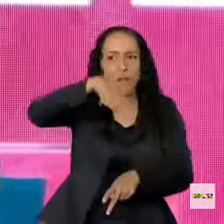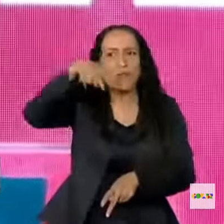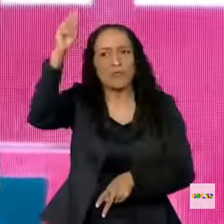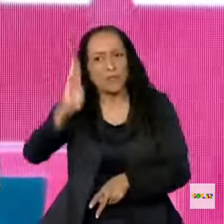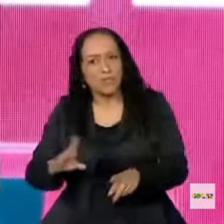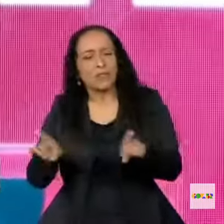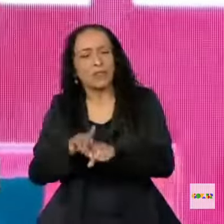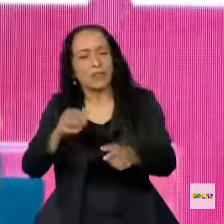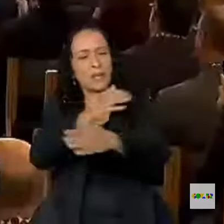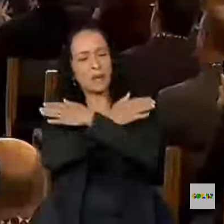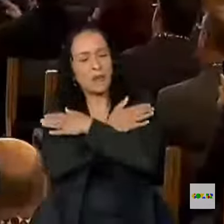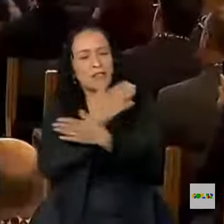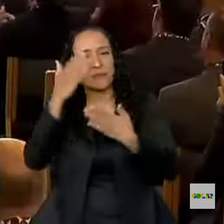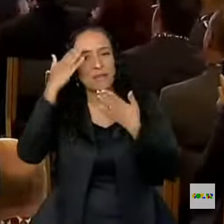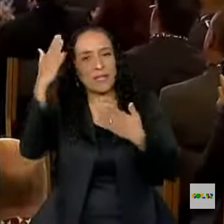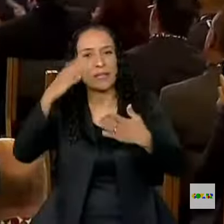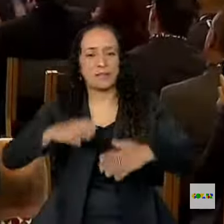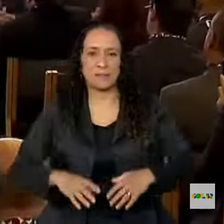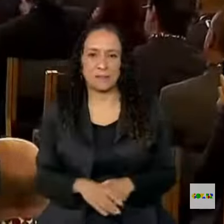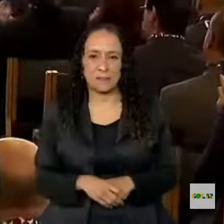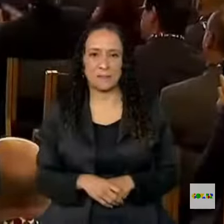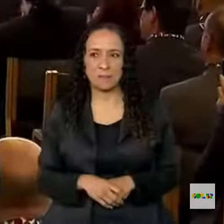abraço e muito obrigado